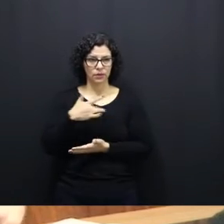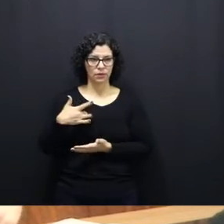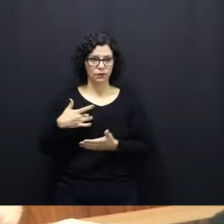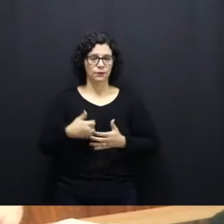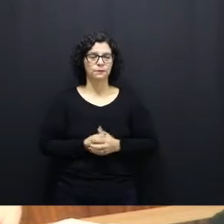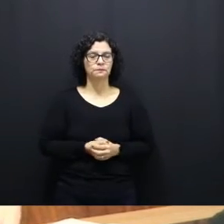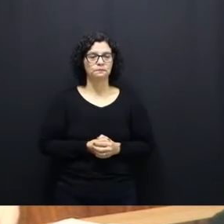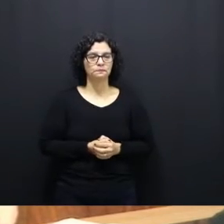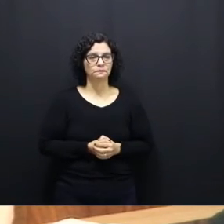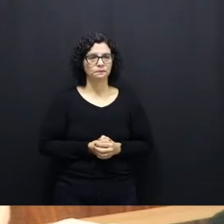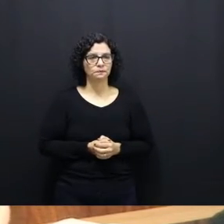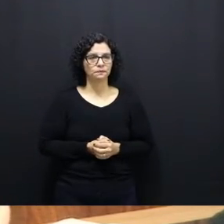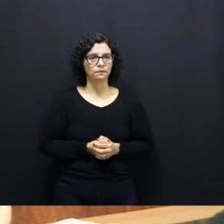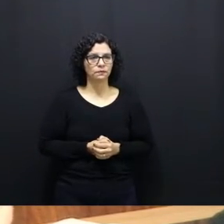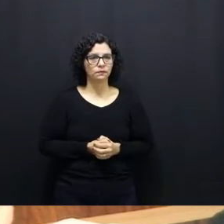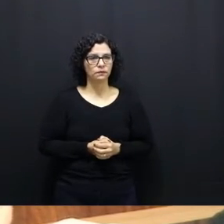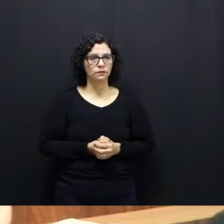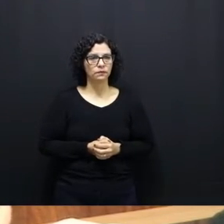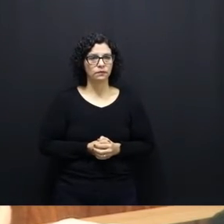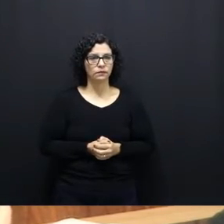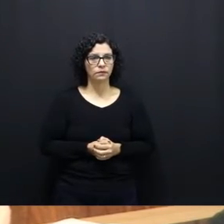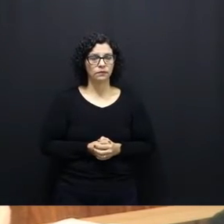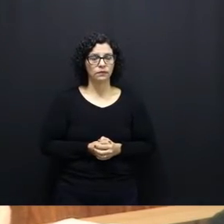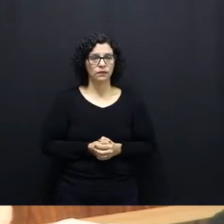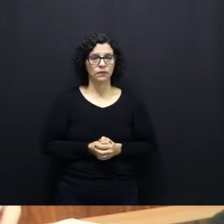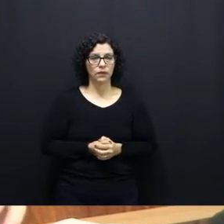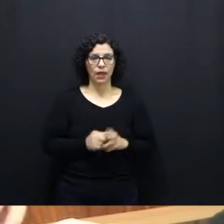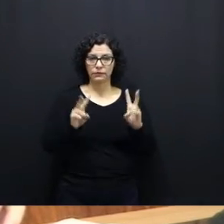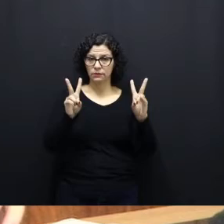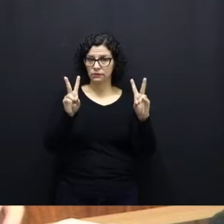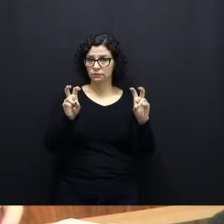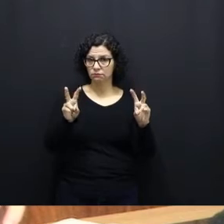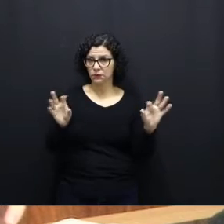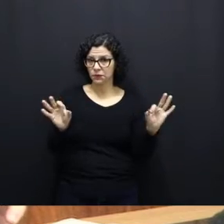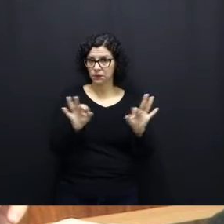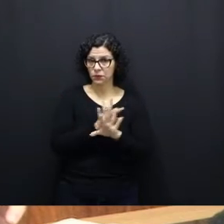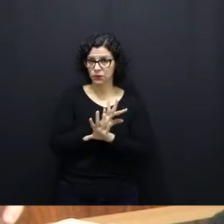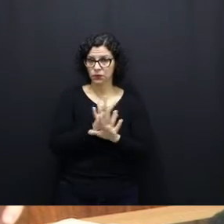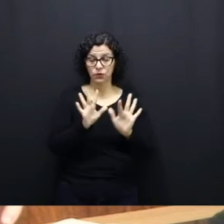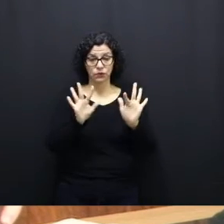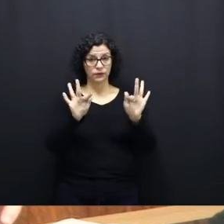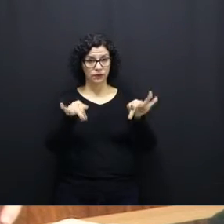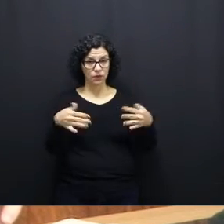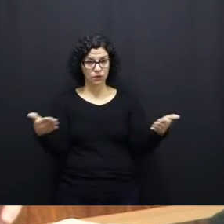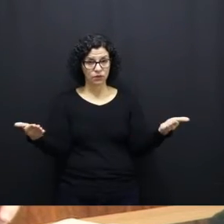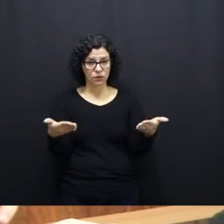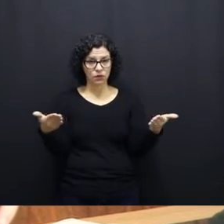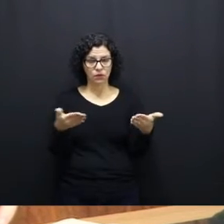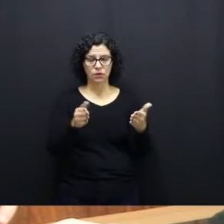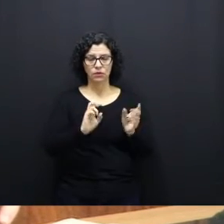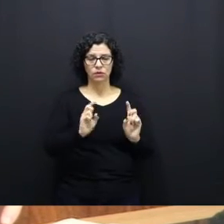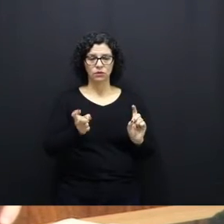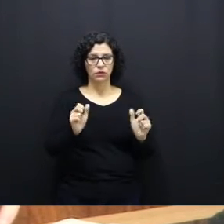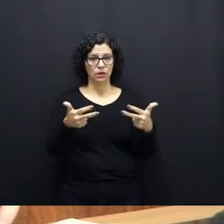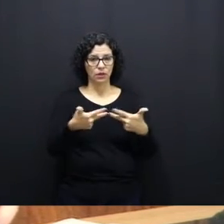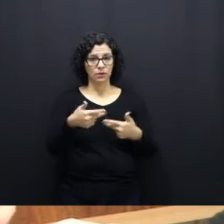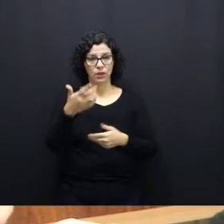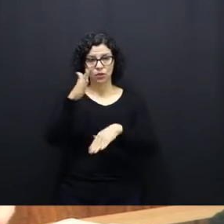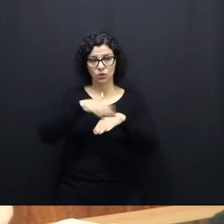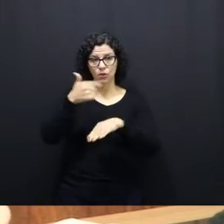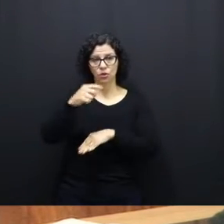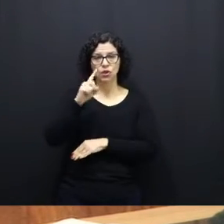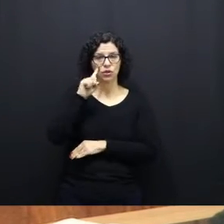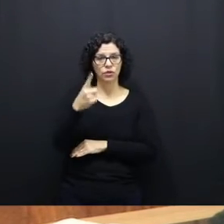com a Secretaria de Saúde senhoras e senhores nada mais nada mais havendo a tratar encerramos essa sessão convocando a